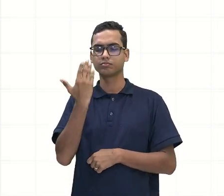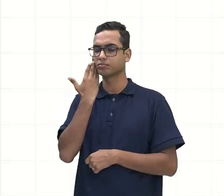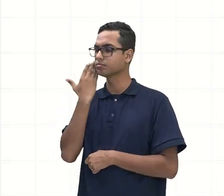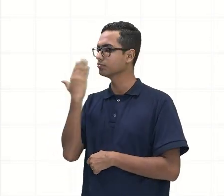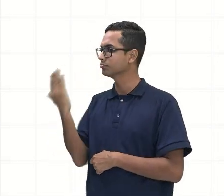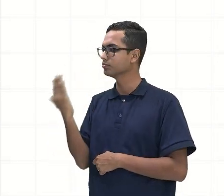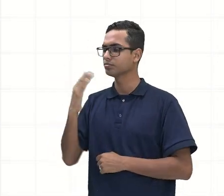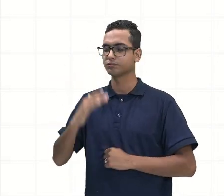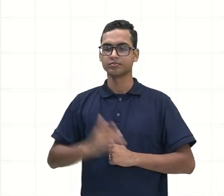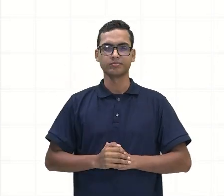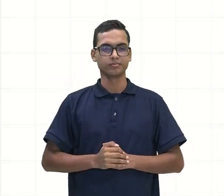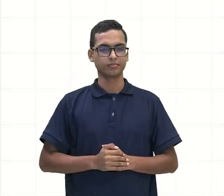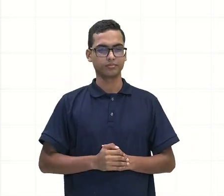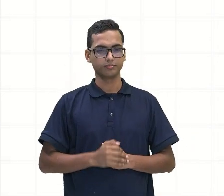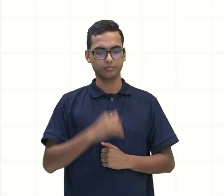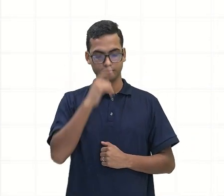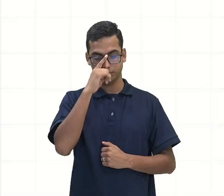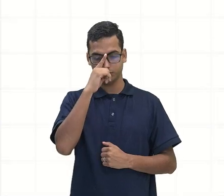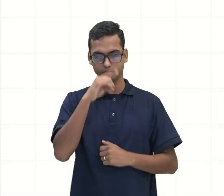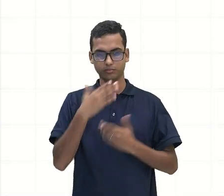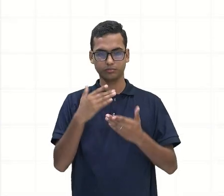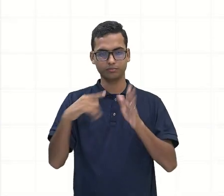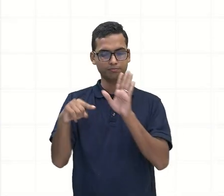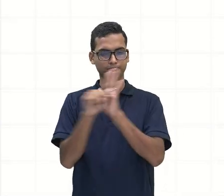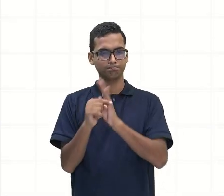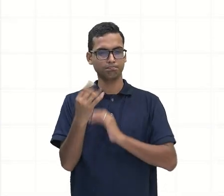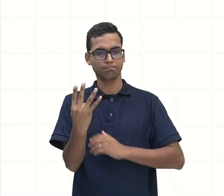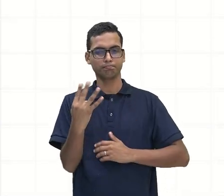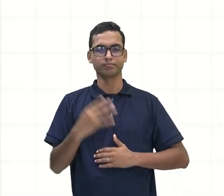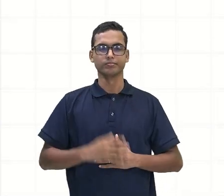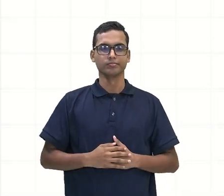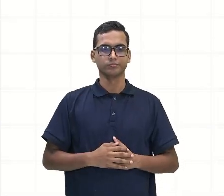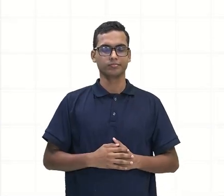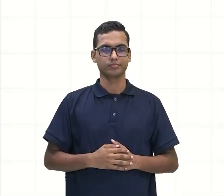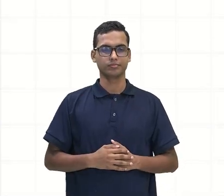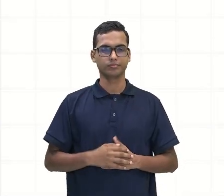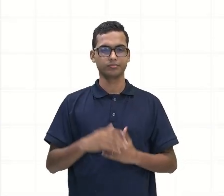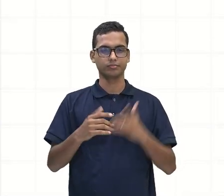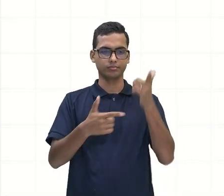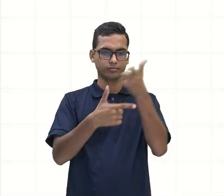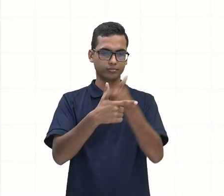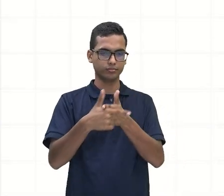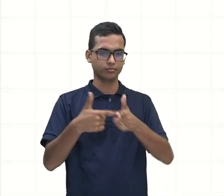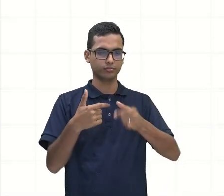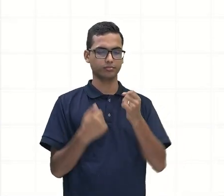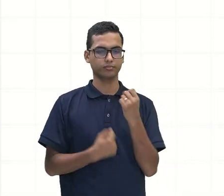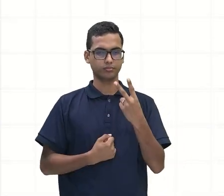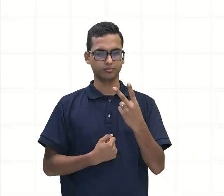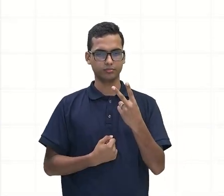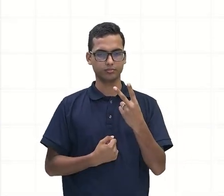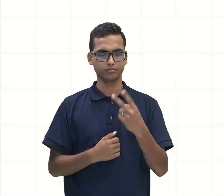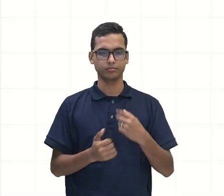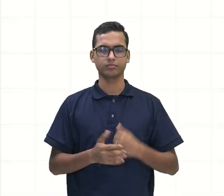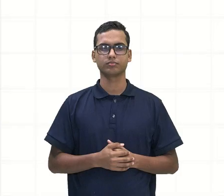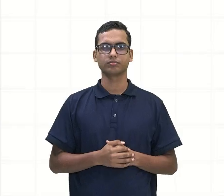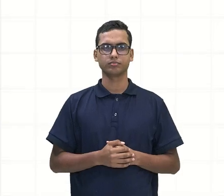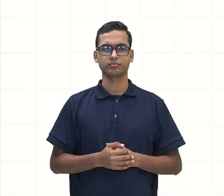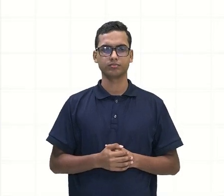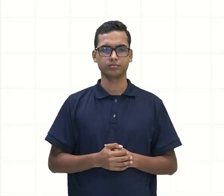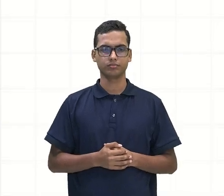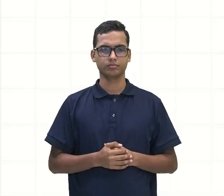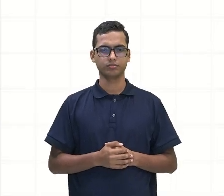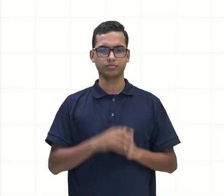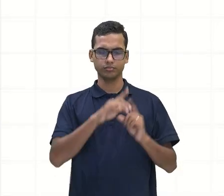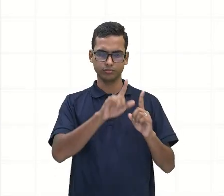quando não aparece é positivo. Então, vai ficar menos 4 dividido por 2, certo?